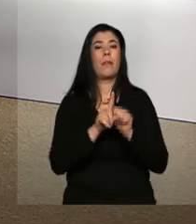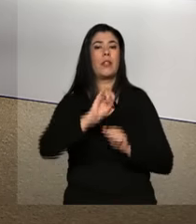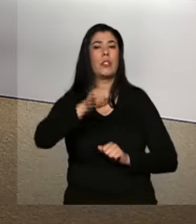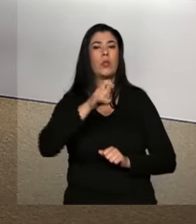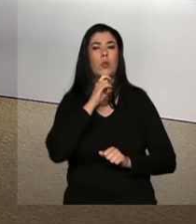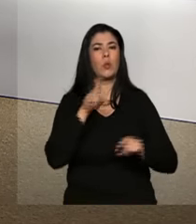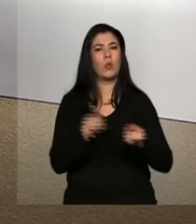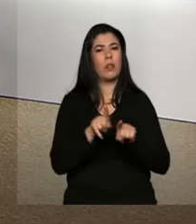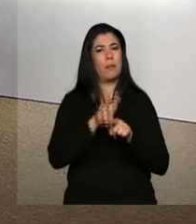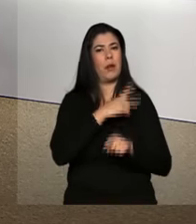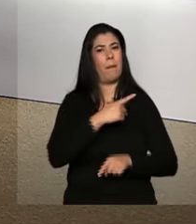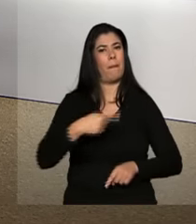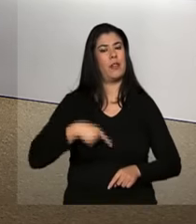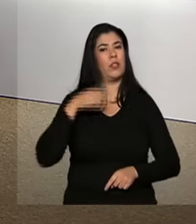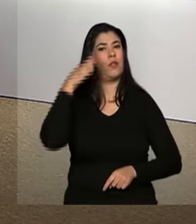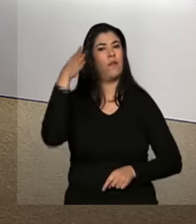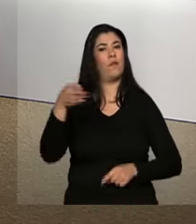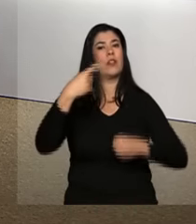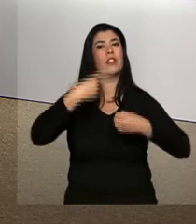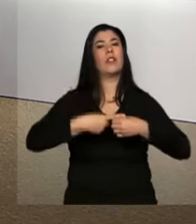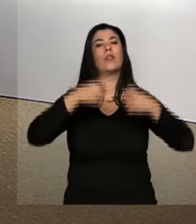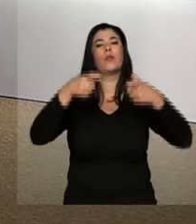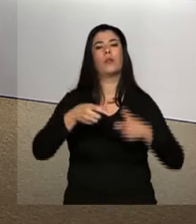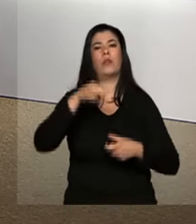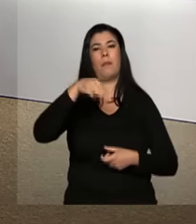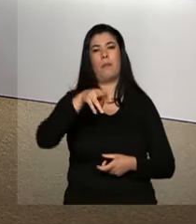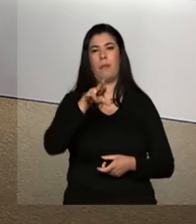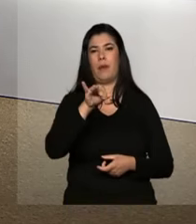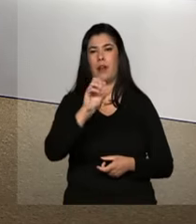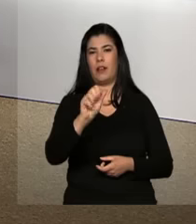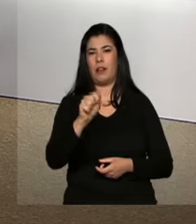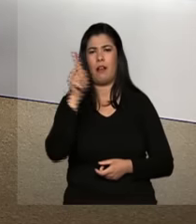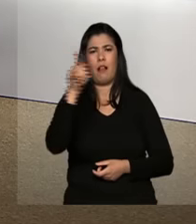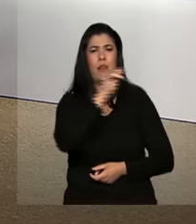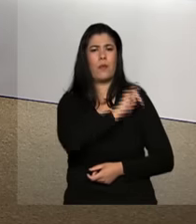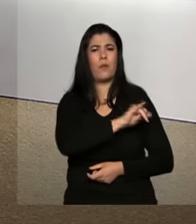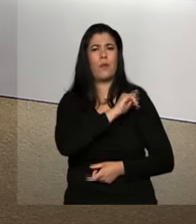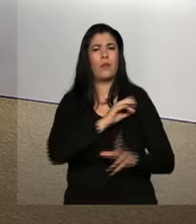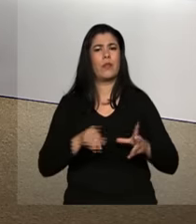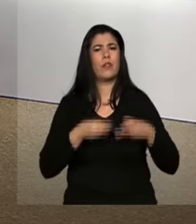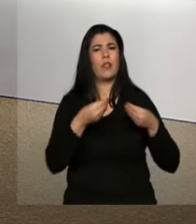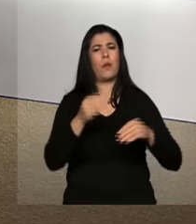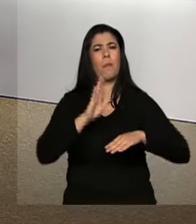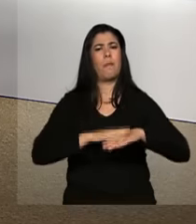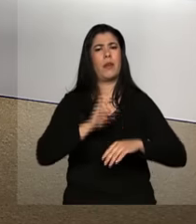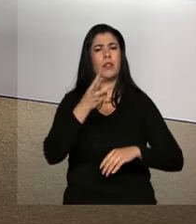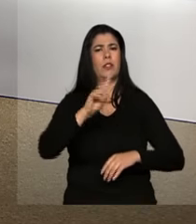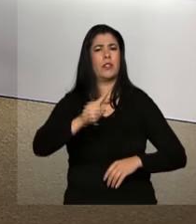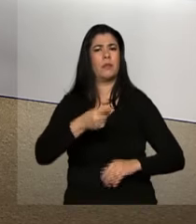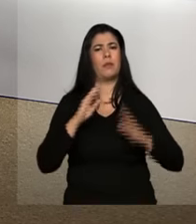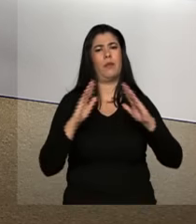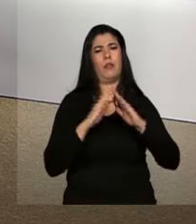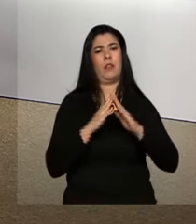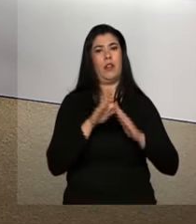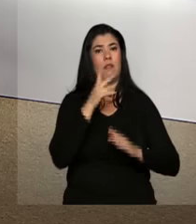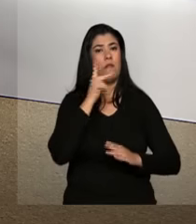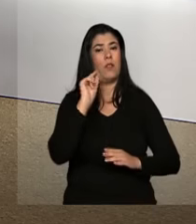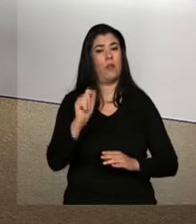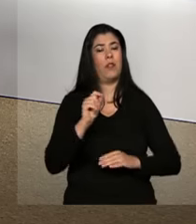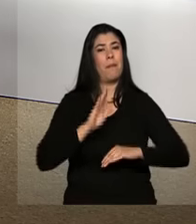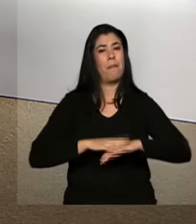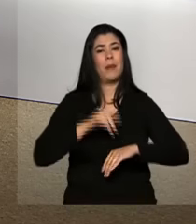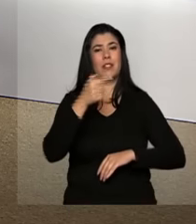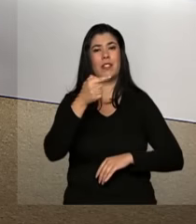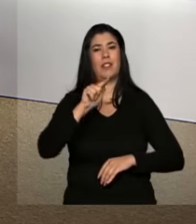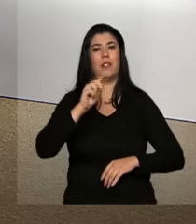também esteve em Maricá, no Rio de Janeiro, onde entregou quase 3 mil moradias. Ela destacou que cerca de